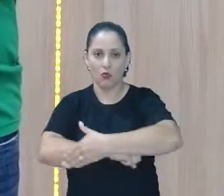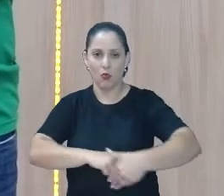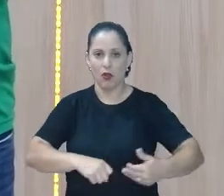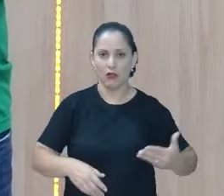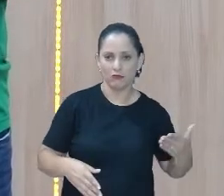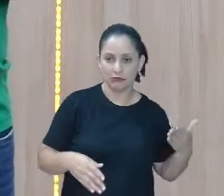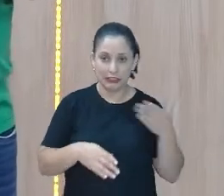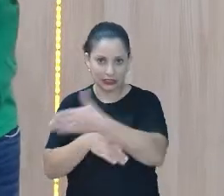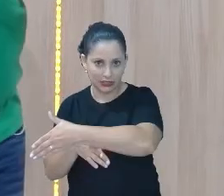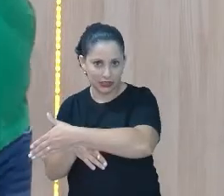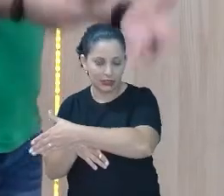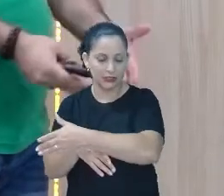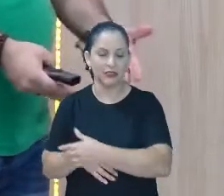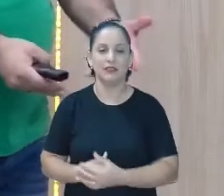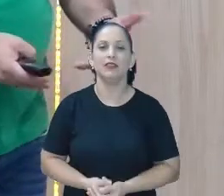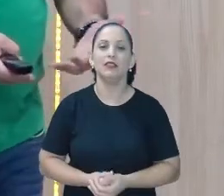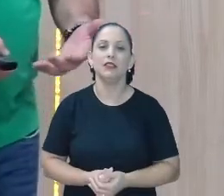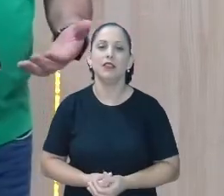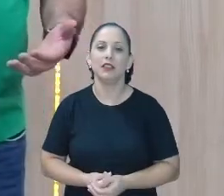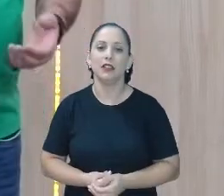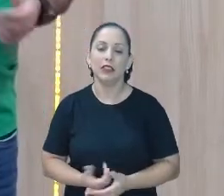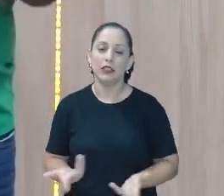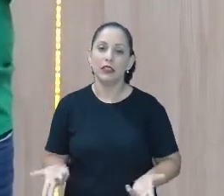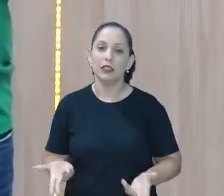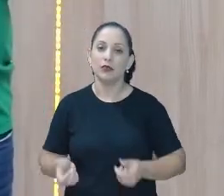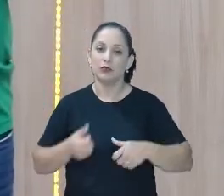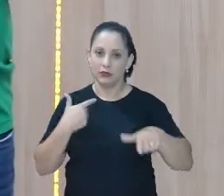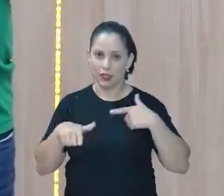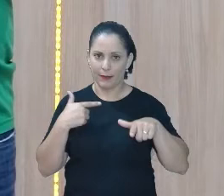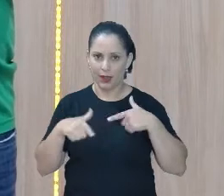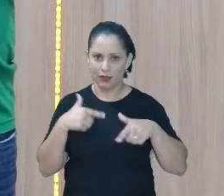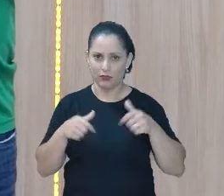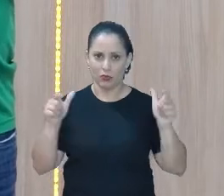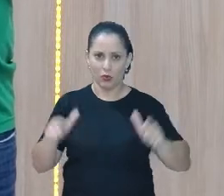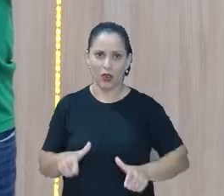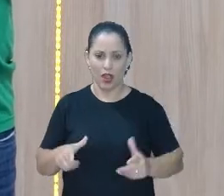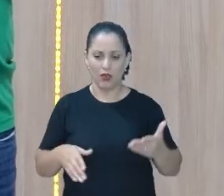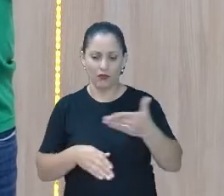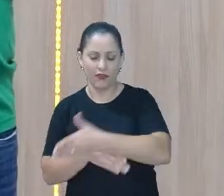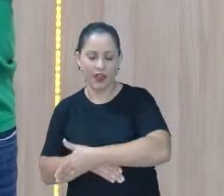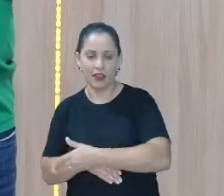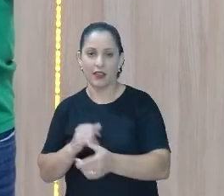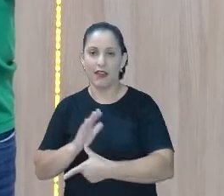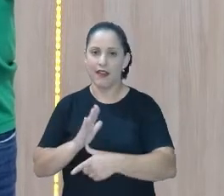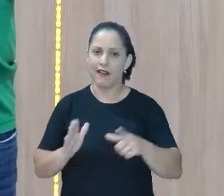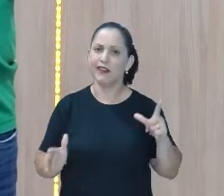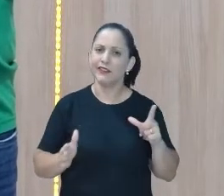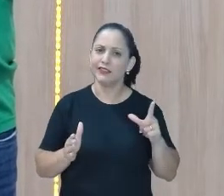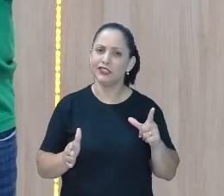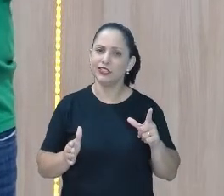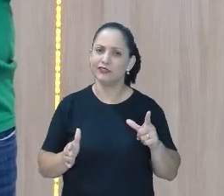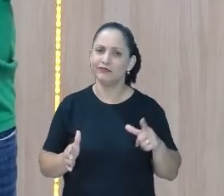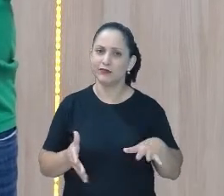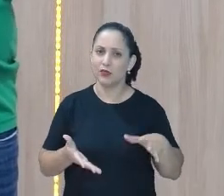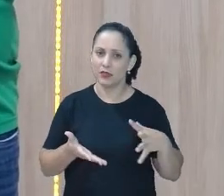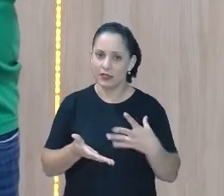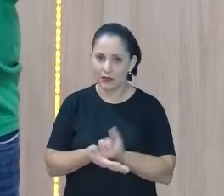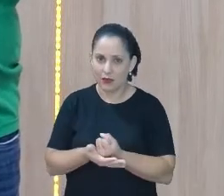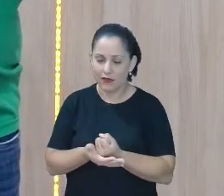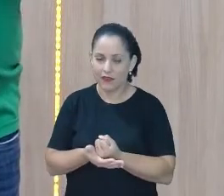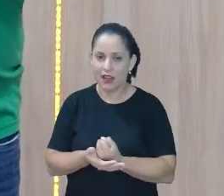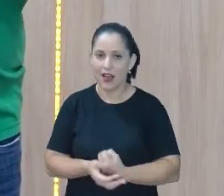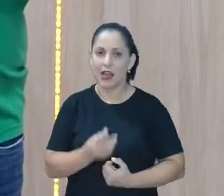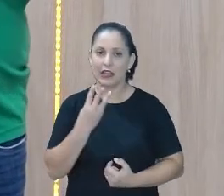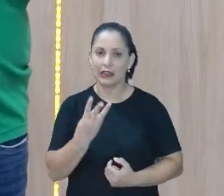querendo chegar. No caso, eu boto o endereço do trabalho. Então, antes de eu cadastrar aquele endereço como favorito, depois